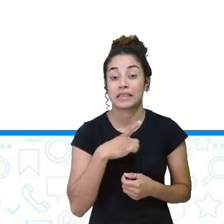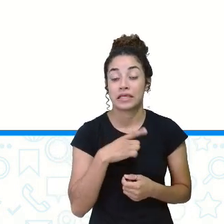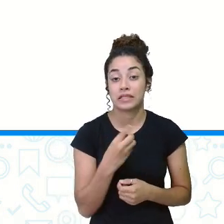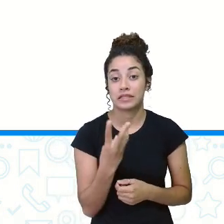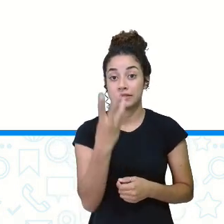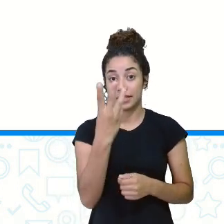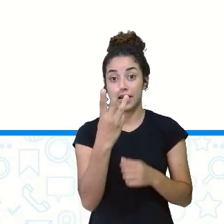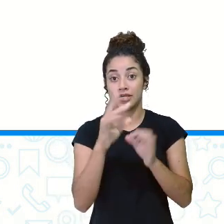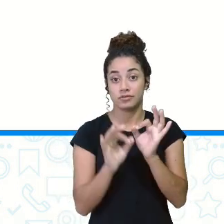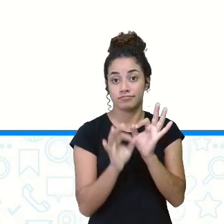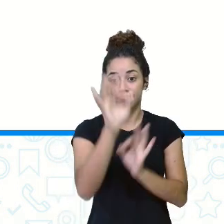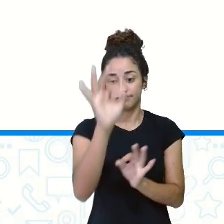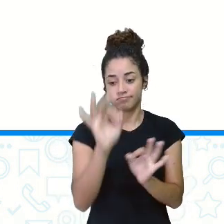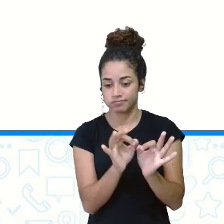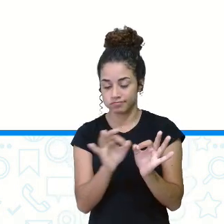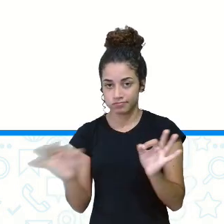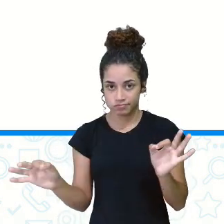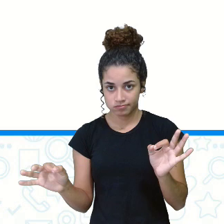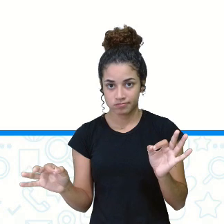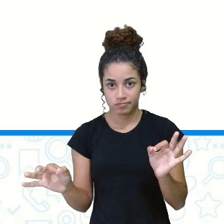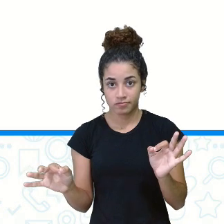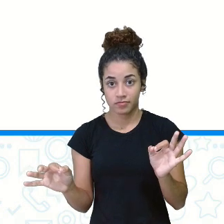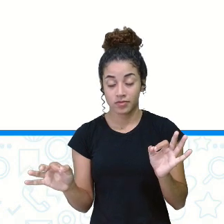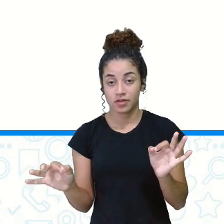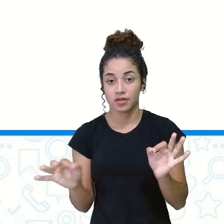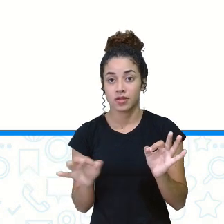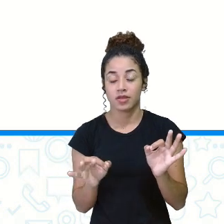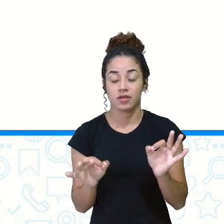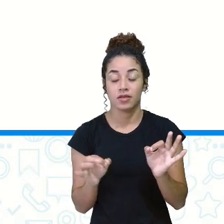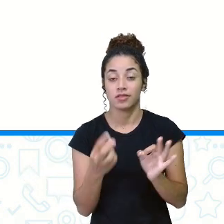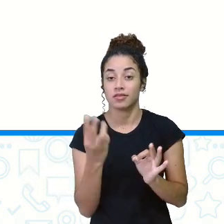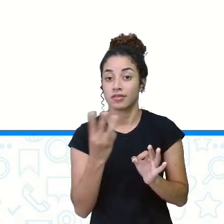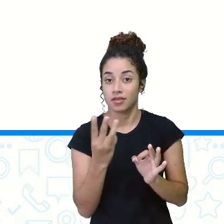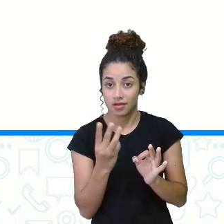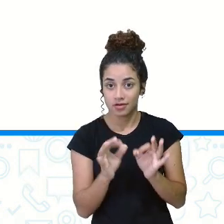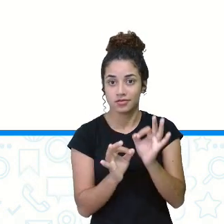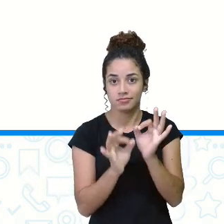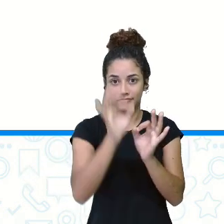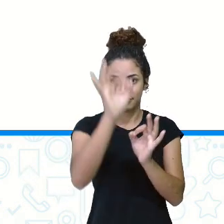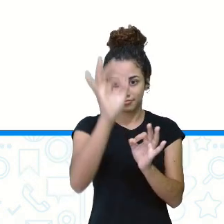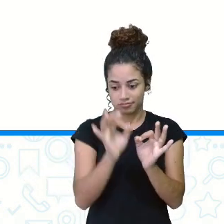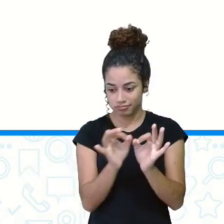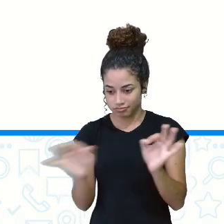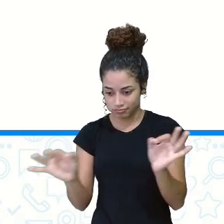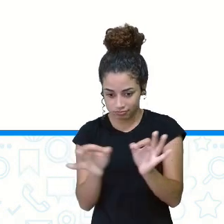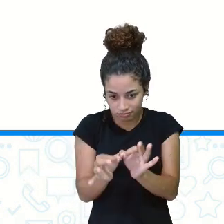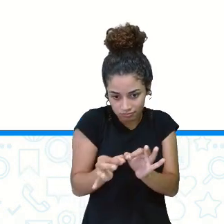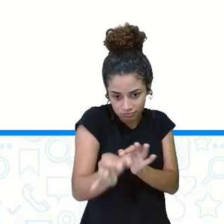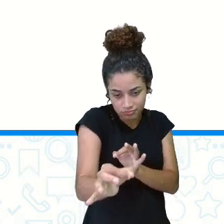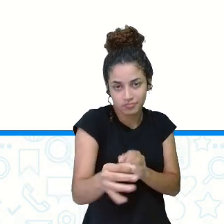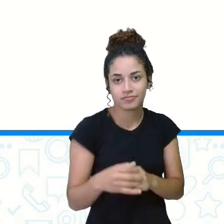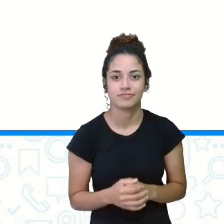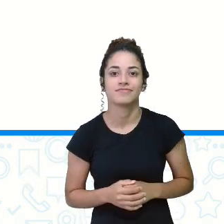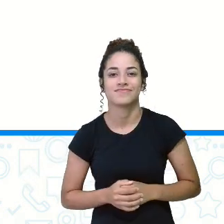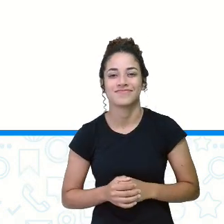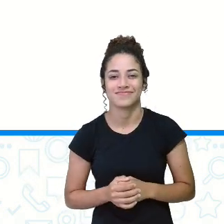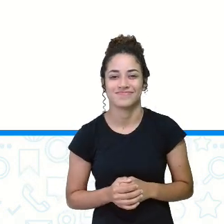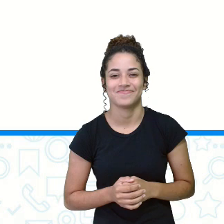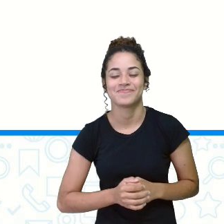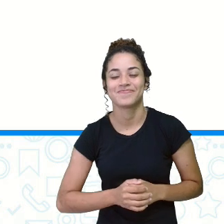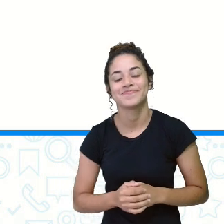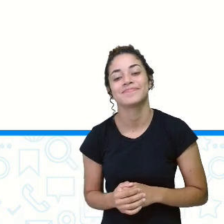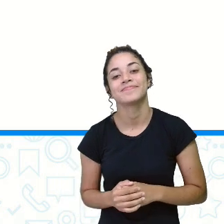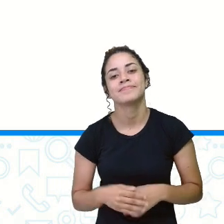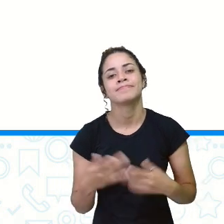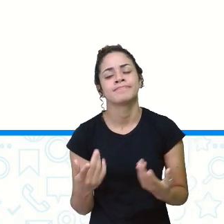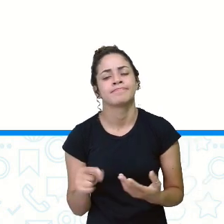dimensões, altura, comprimento e largura, beleza? São figuras tridimensionais.